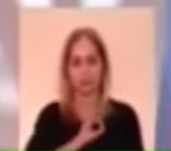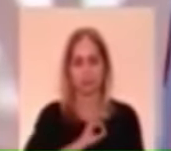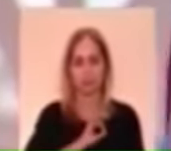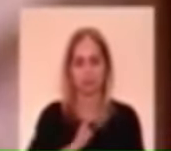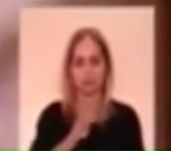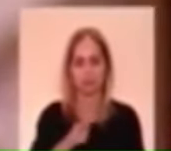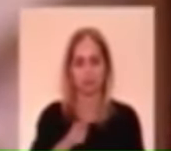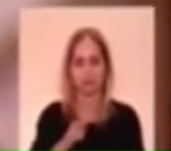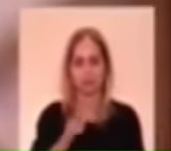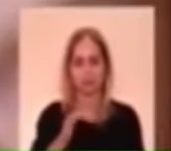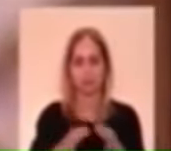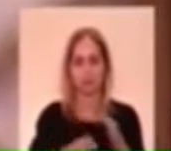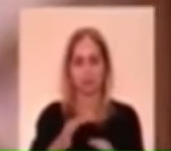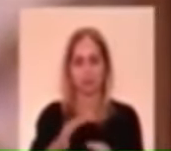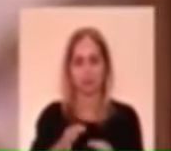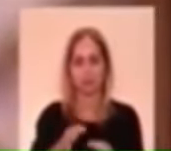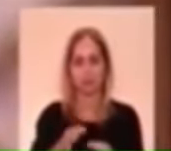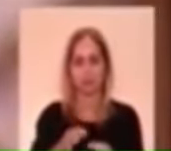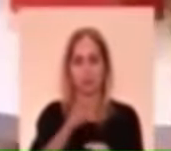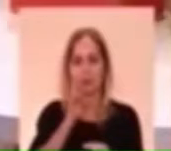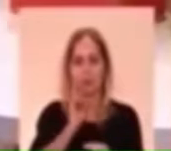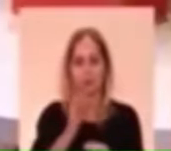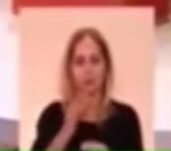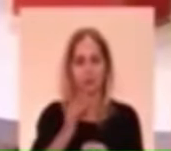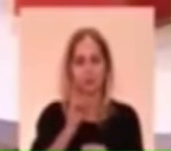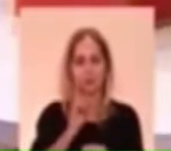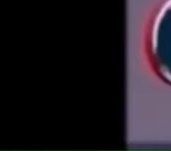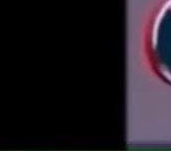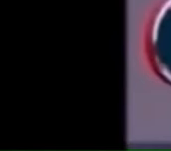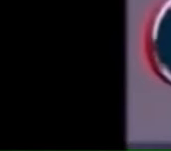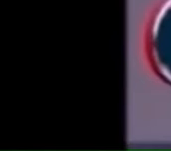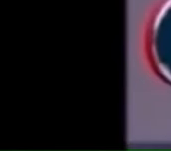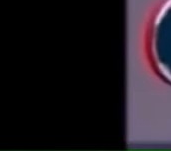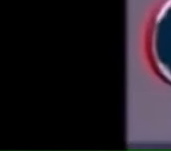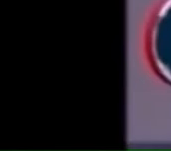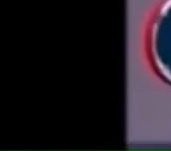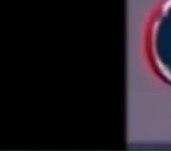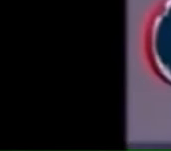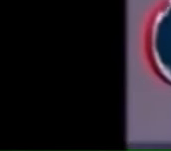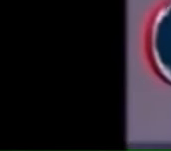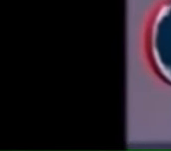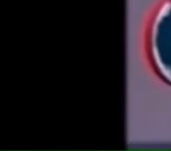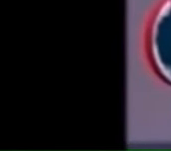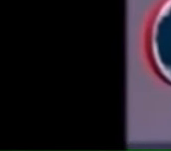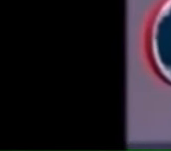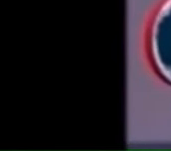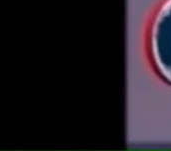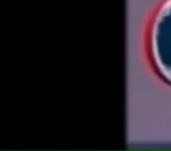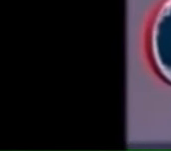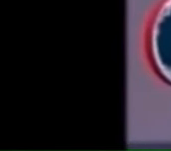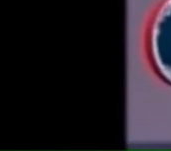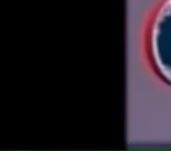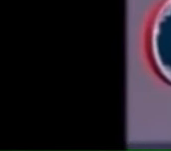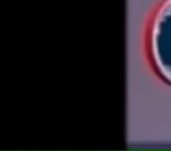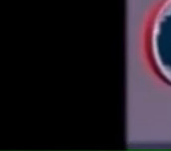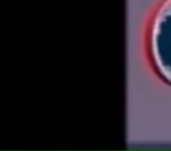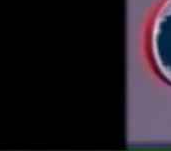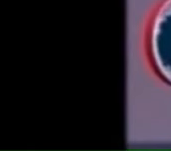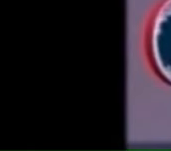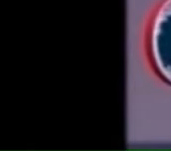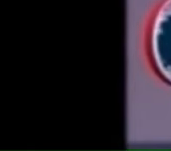conhecida de modo que me deixa um pouco surpreendido o campo de concentração de guantanamo